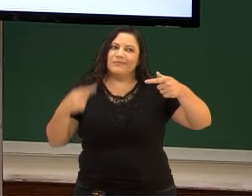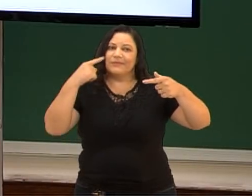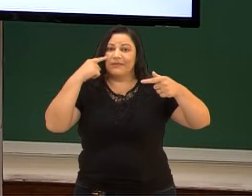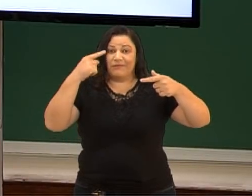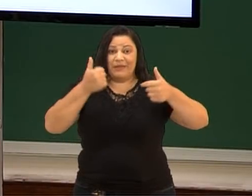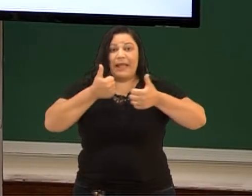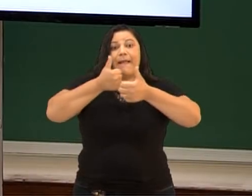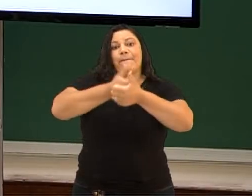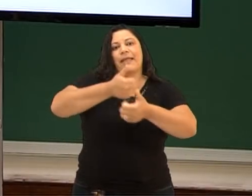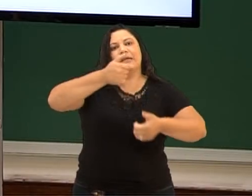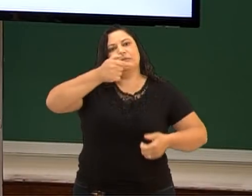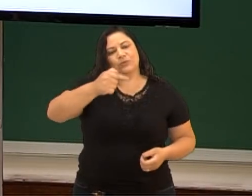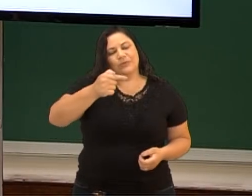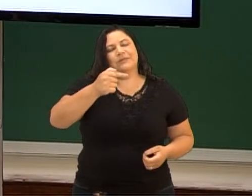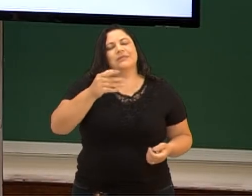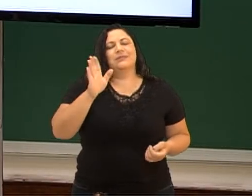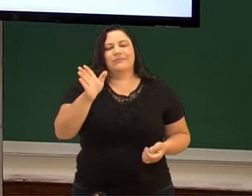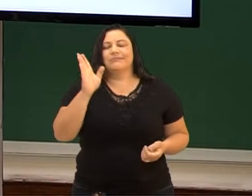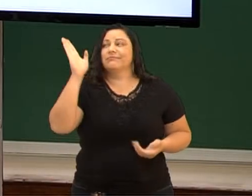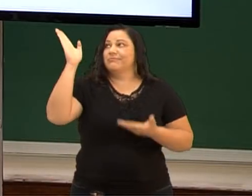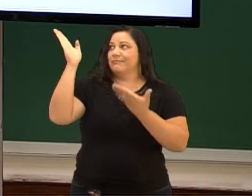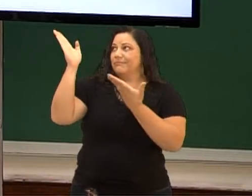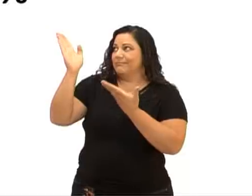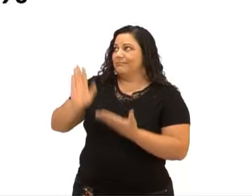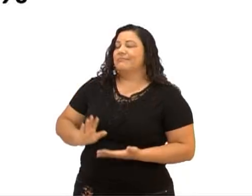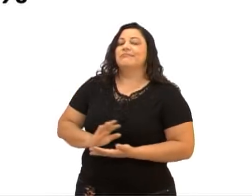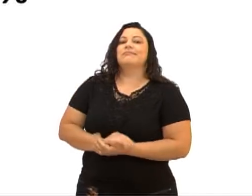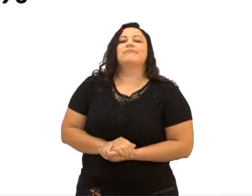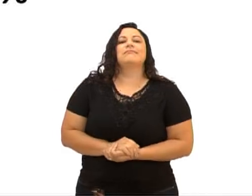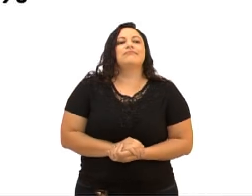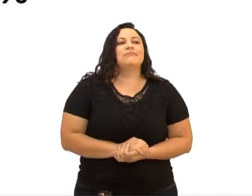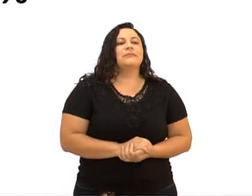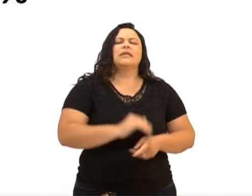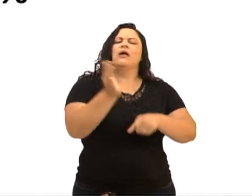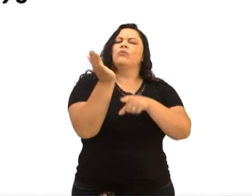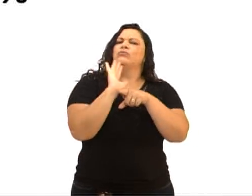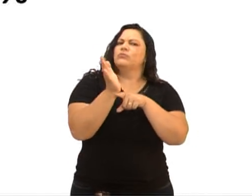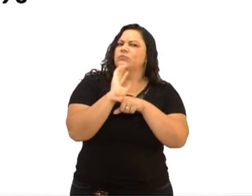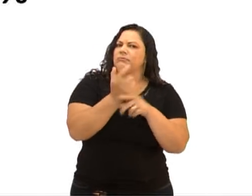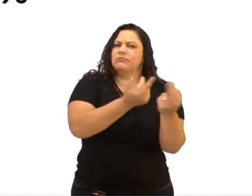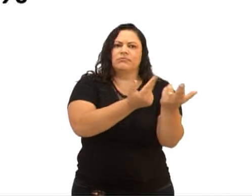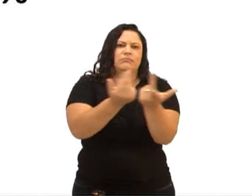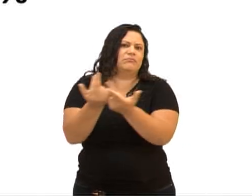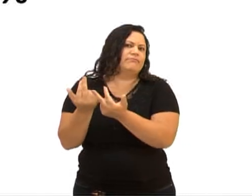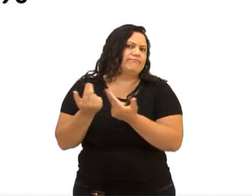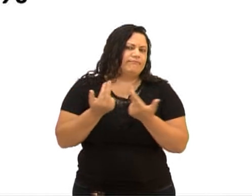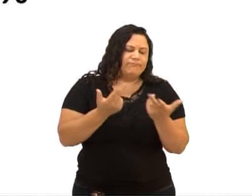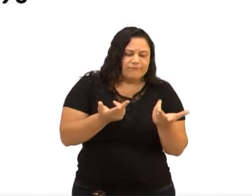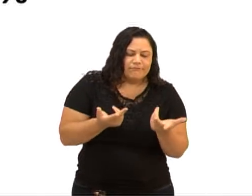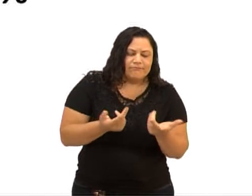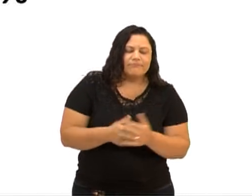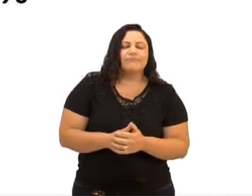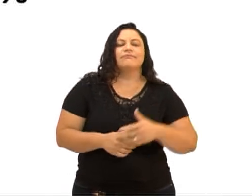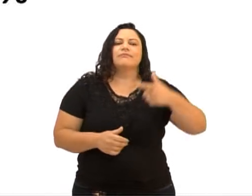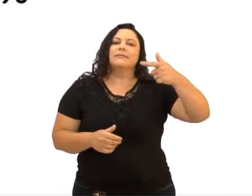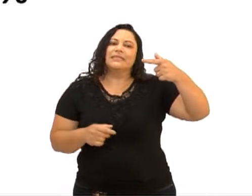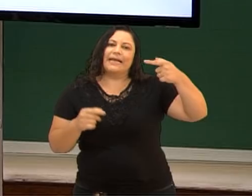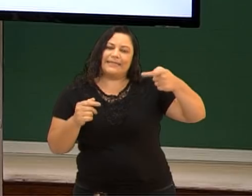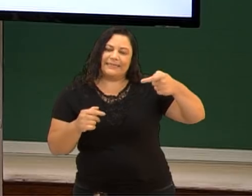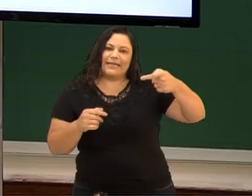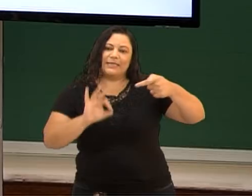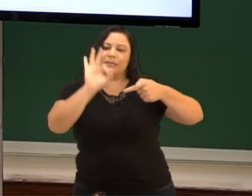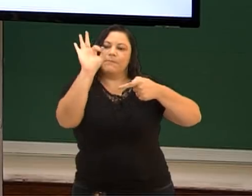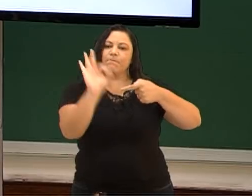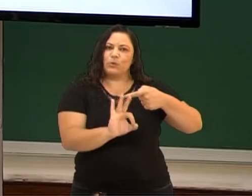7 e cheguei no 7. Então, quer dizer que filmes correspondem a aproximadamente, né,